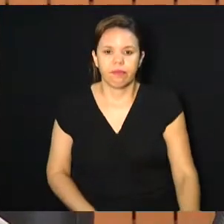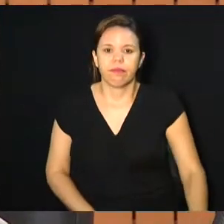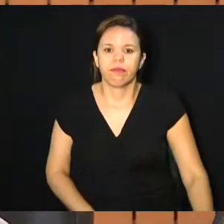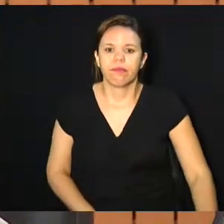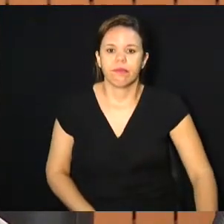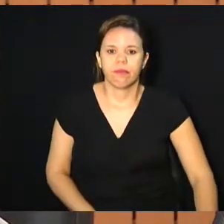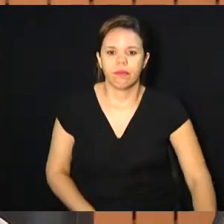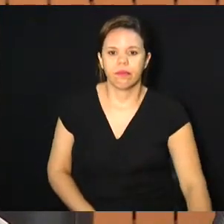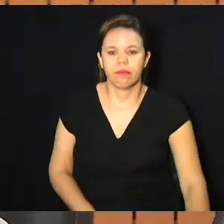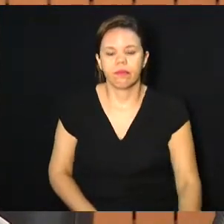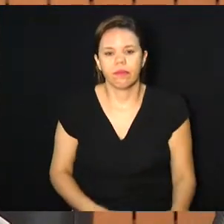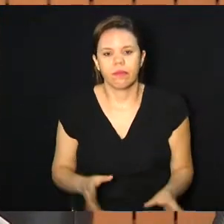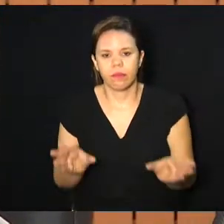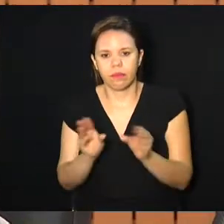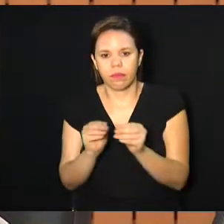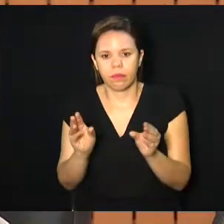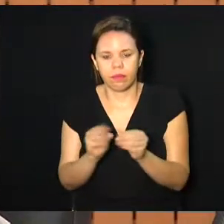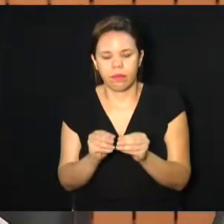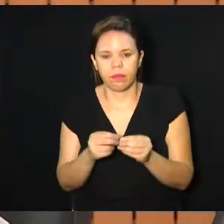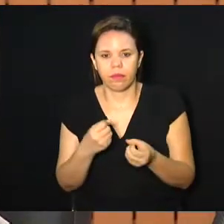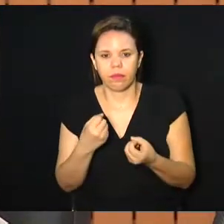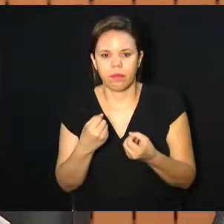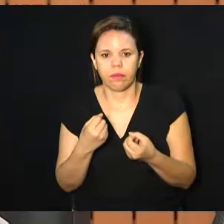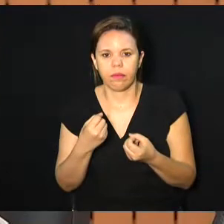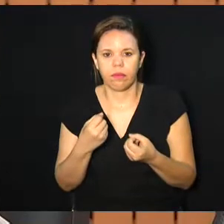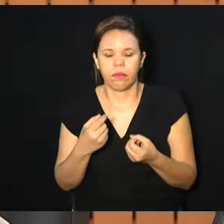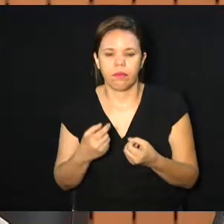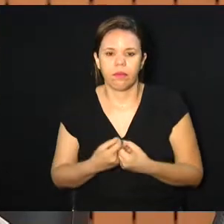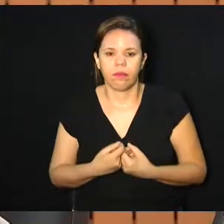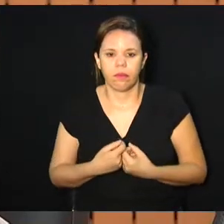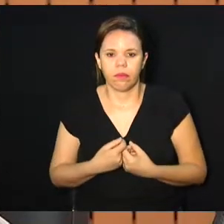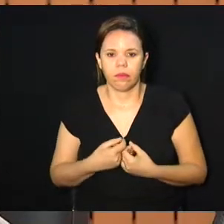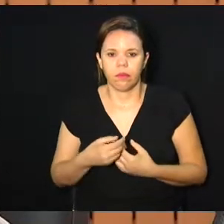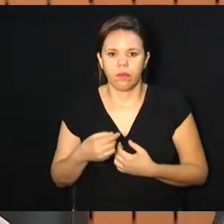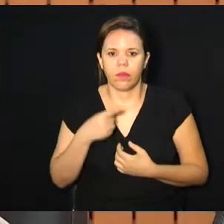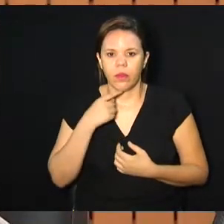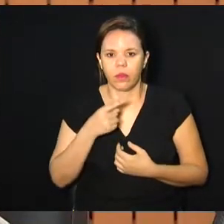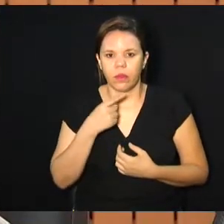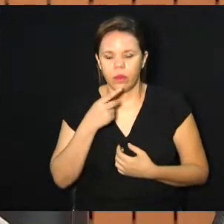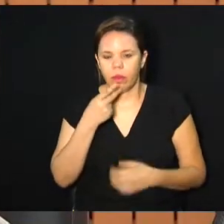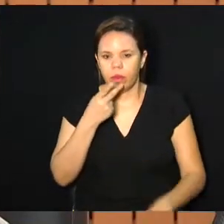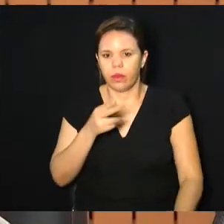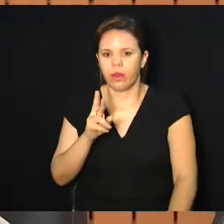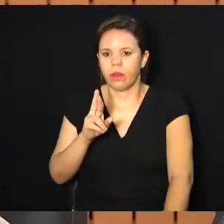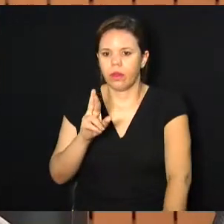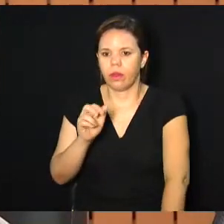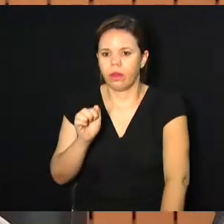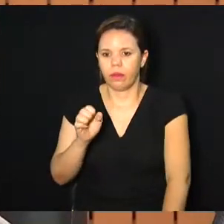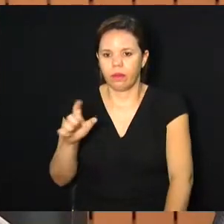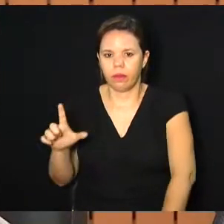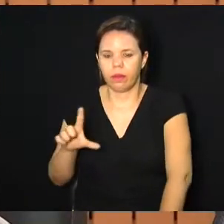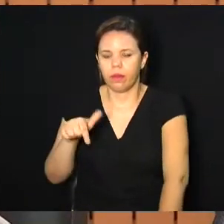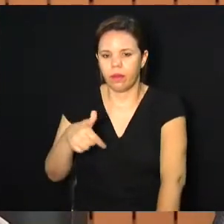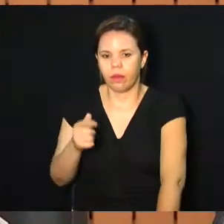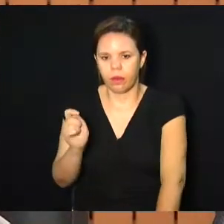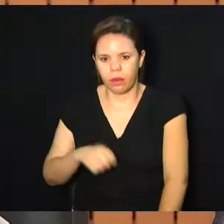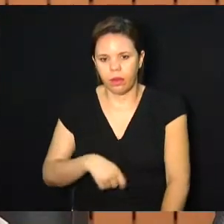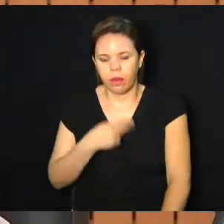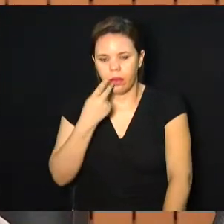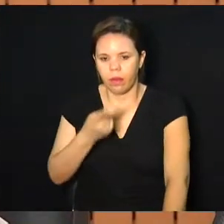vou procurar ser breve, fazer alguns questionamentos, se o Rafael puder depois